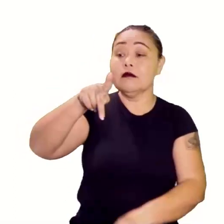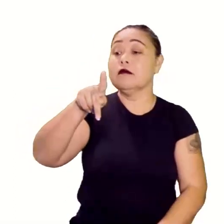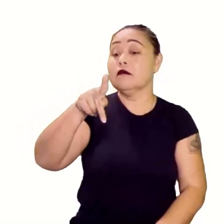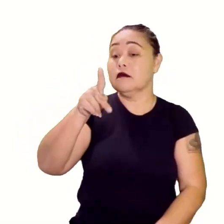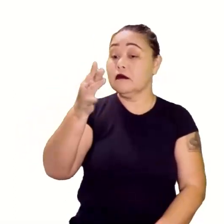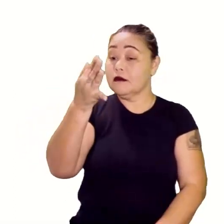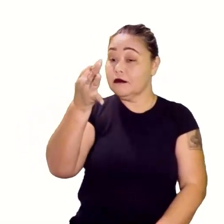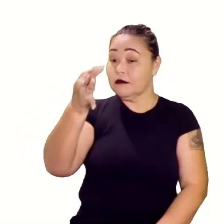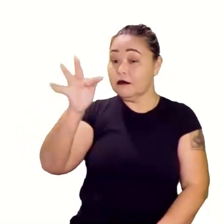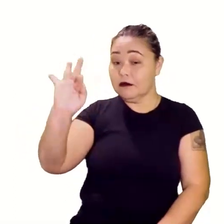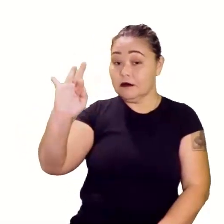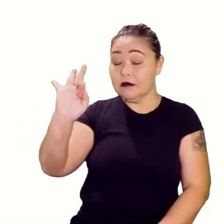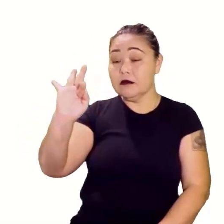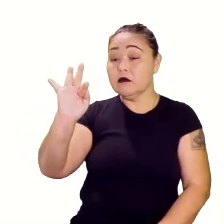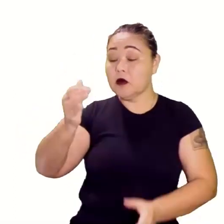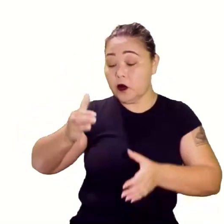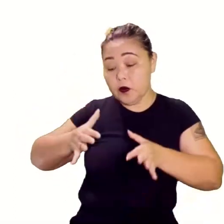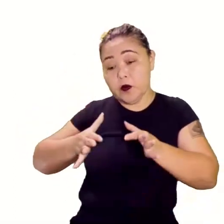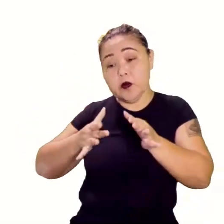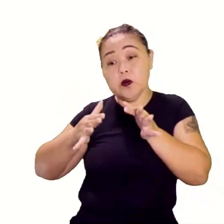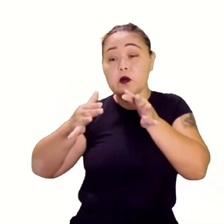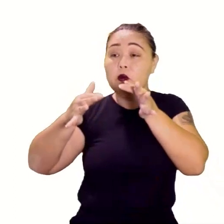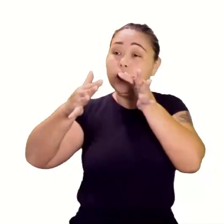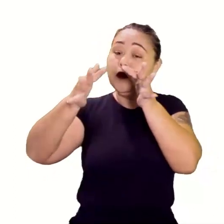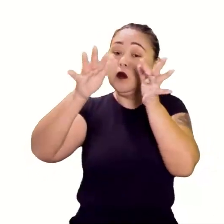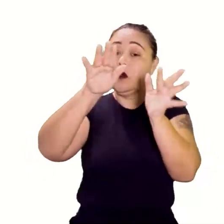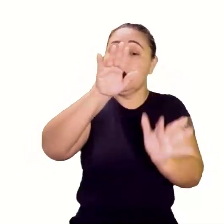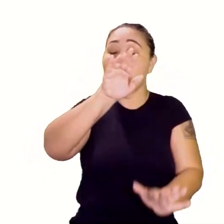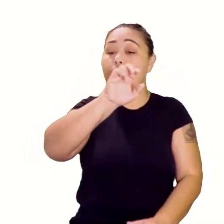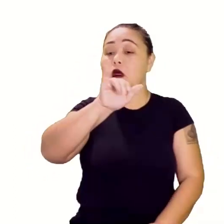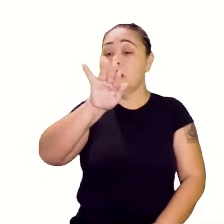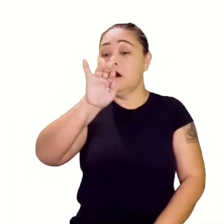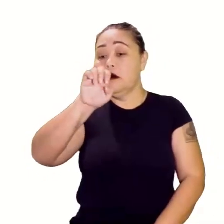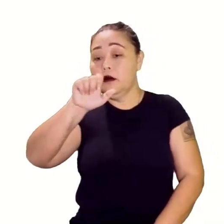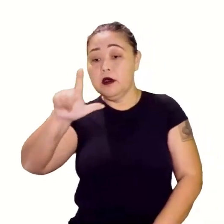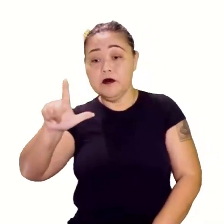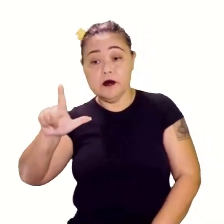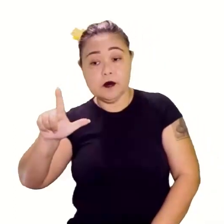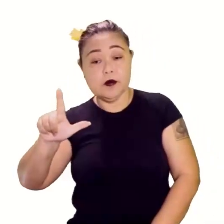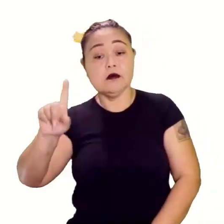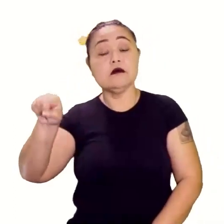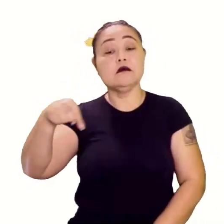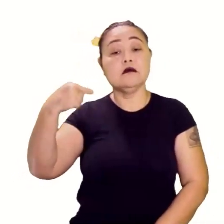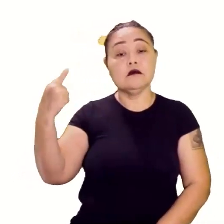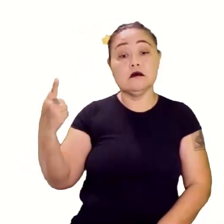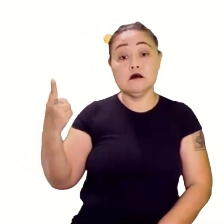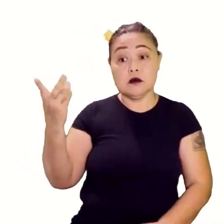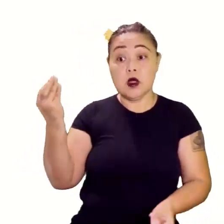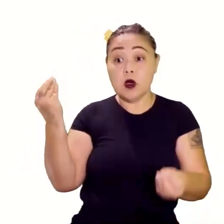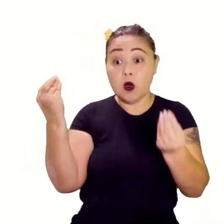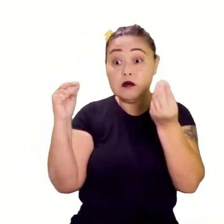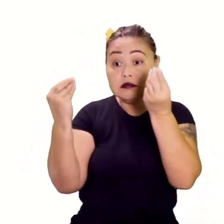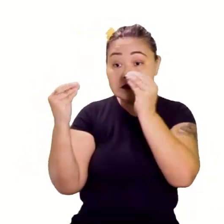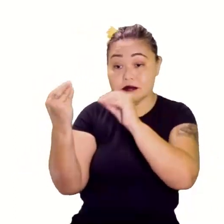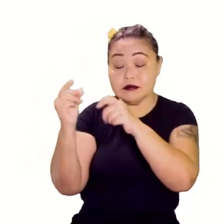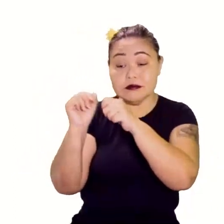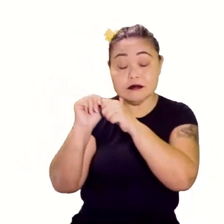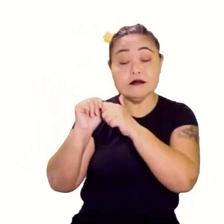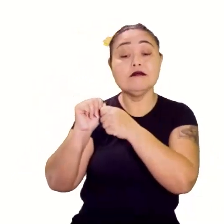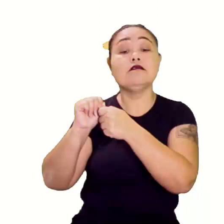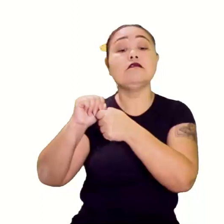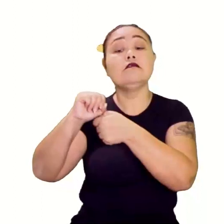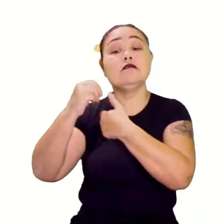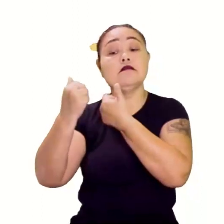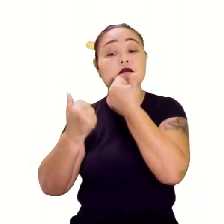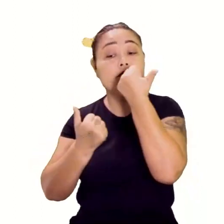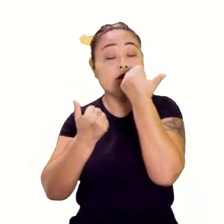Torre Eiffel? Então, se você colocar em prática essa função aqui, com esses valores aqui, você